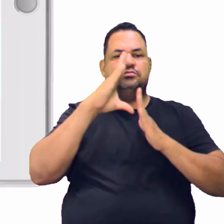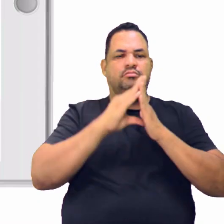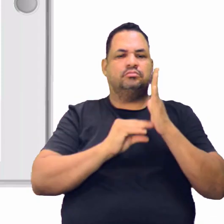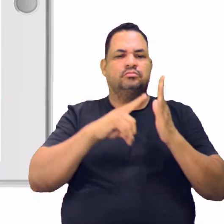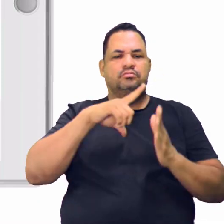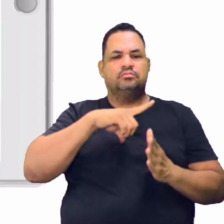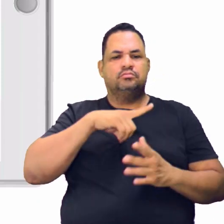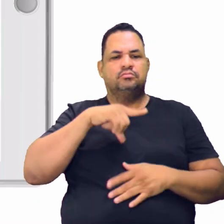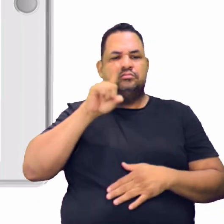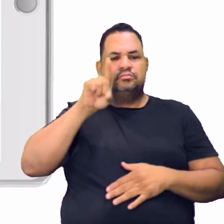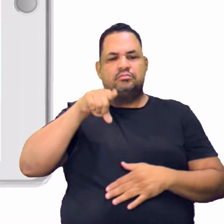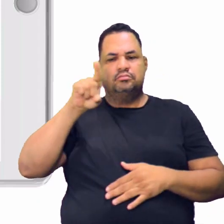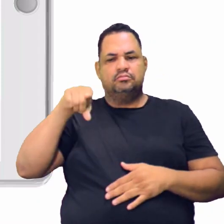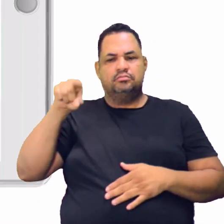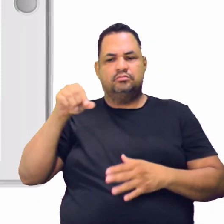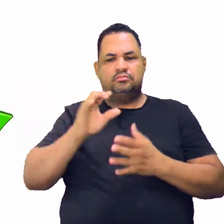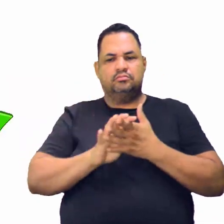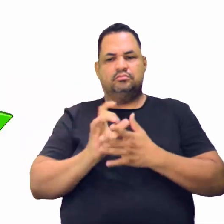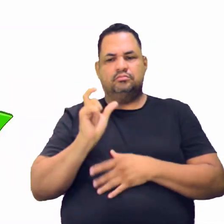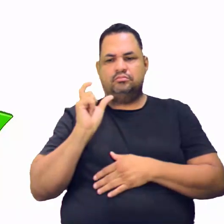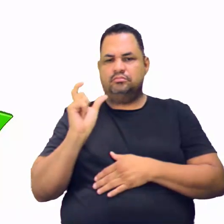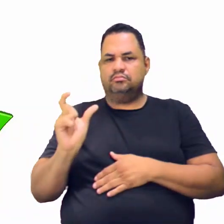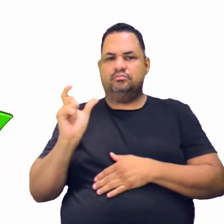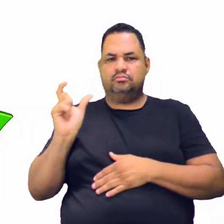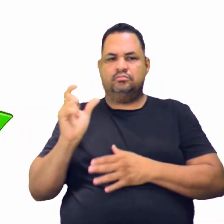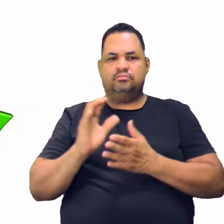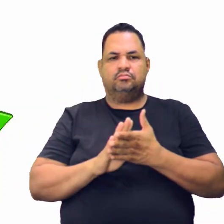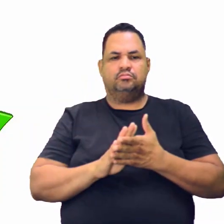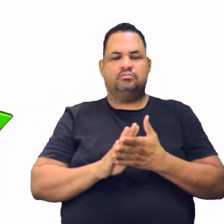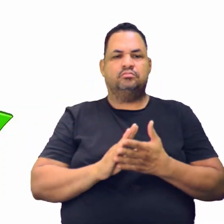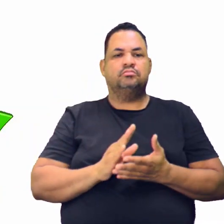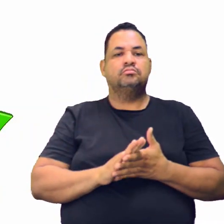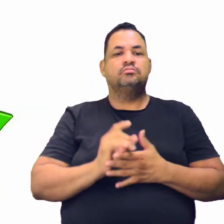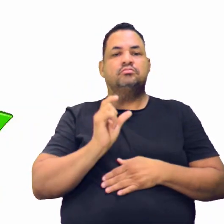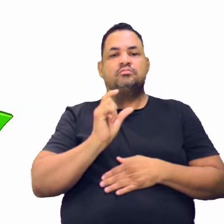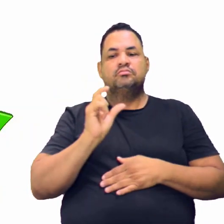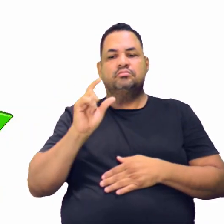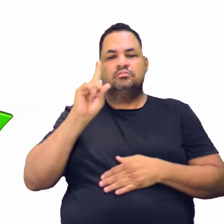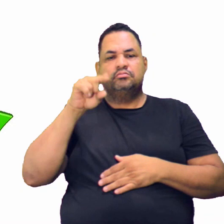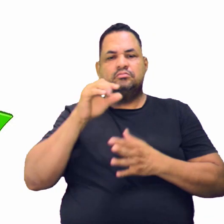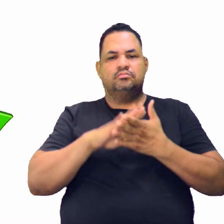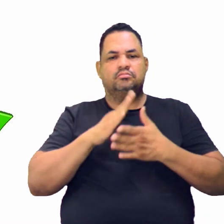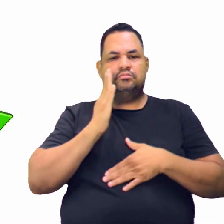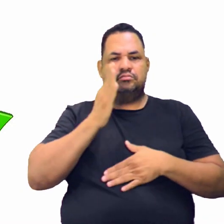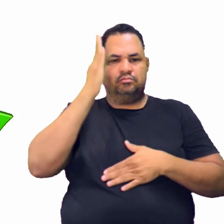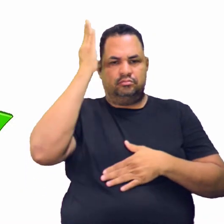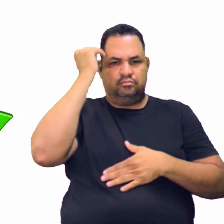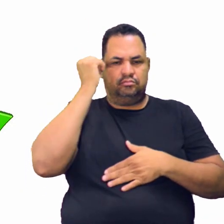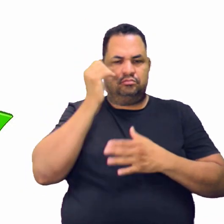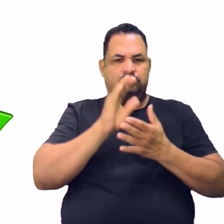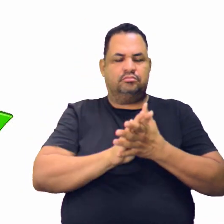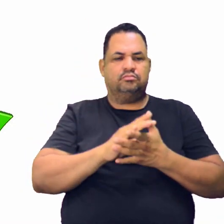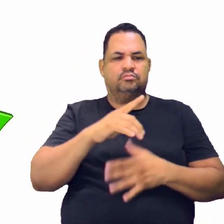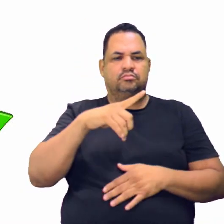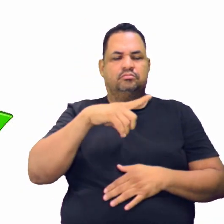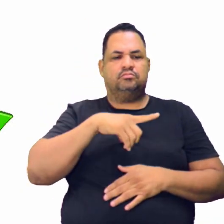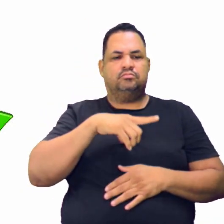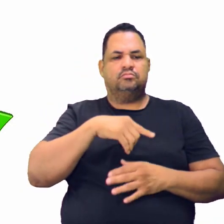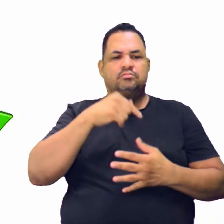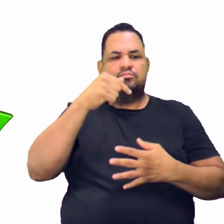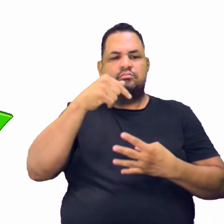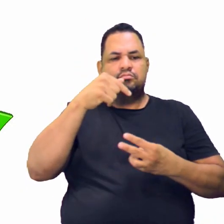temos a acentuação gráfica. Vamos lá. Acentuação gráfica. Vocês sabem que na língua portuguesa nós temos